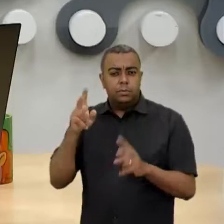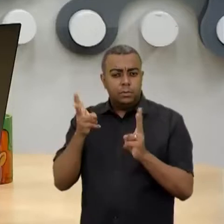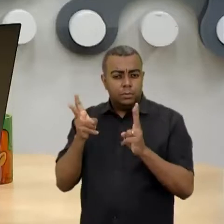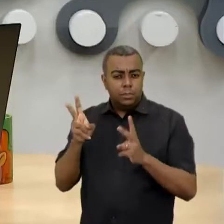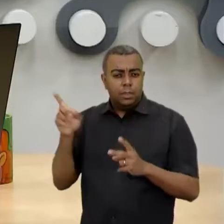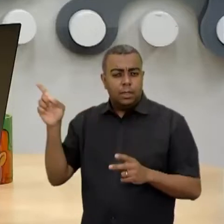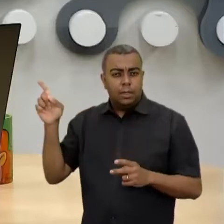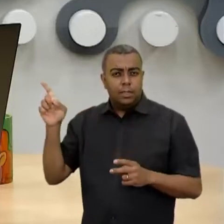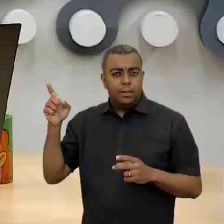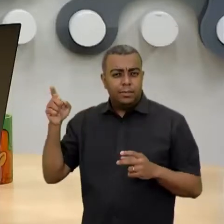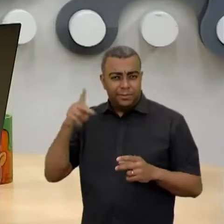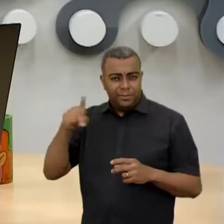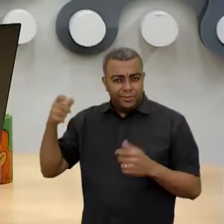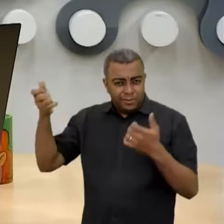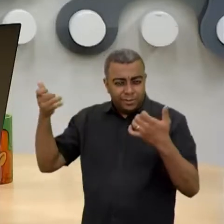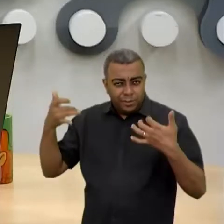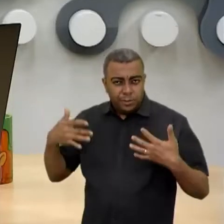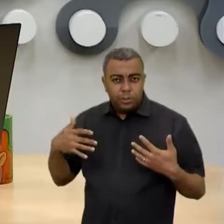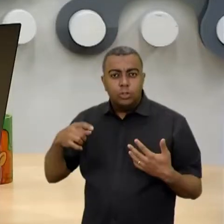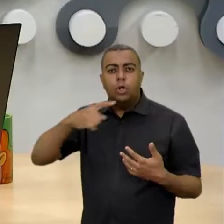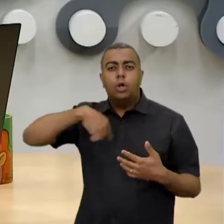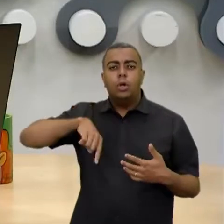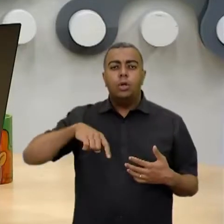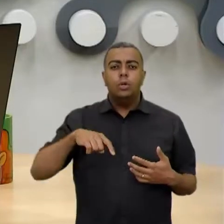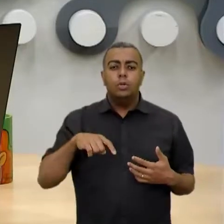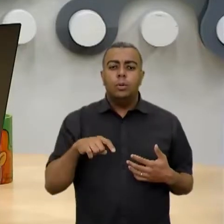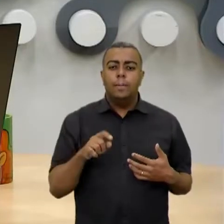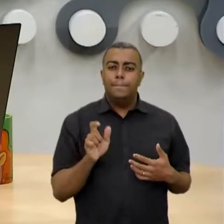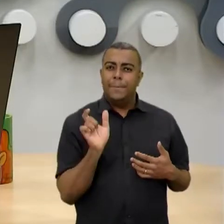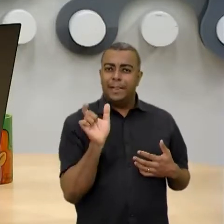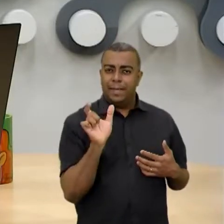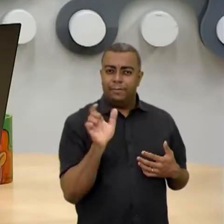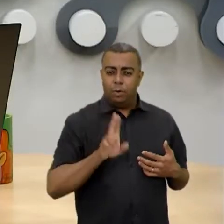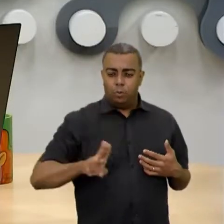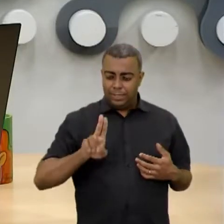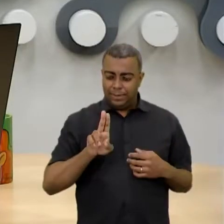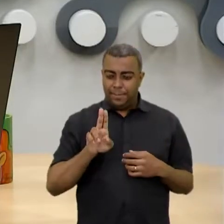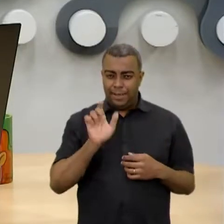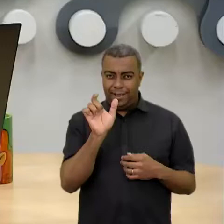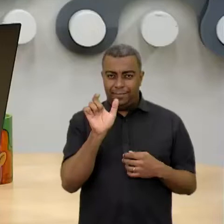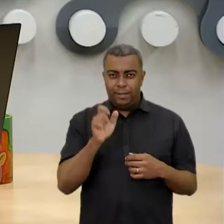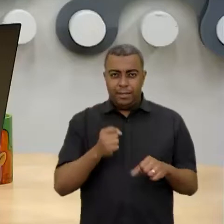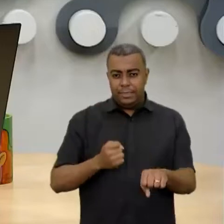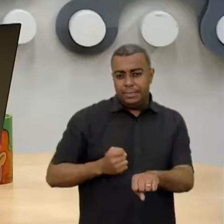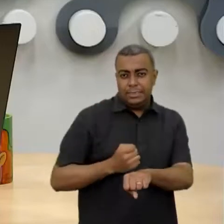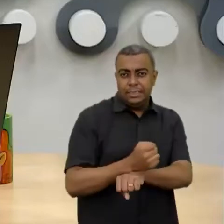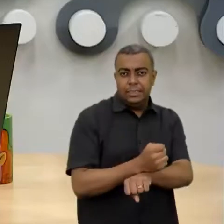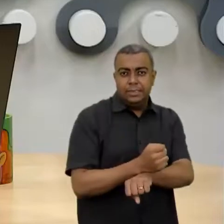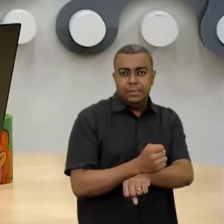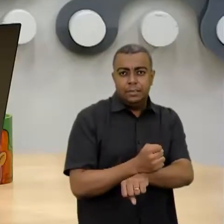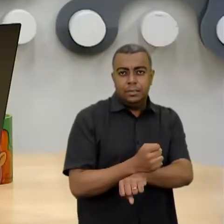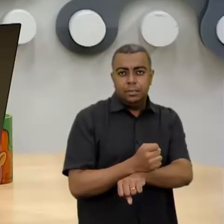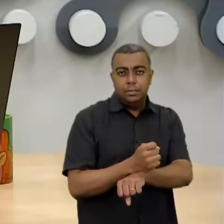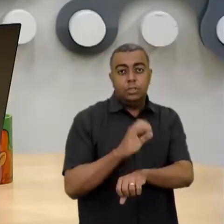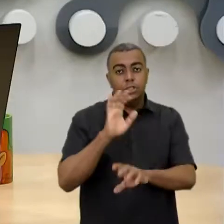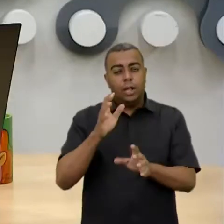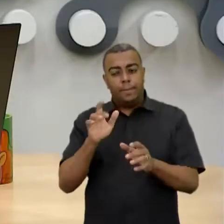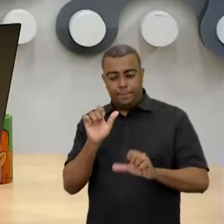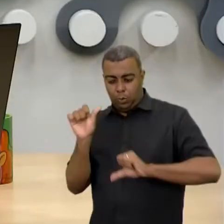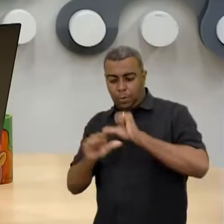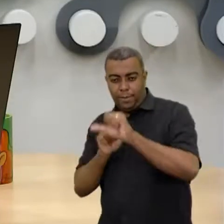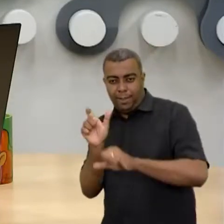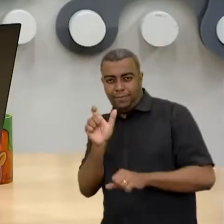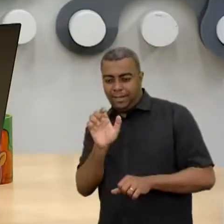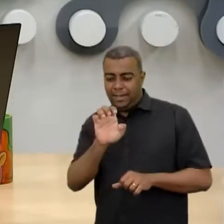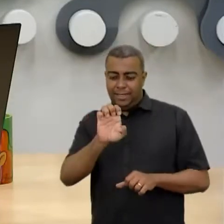Munanga, ele diz que nós não usamos mais escravos, nós utilizamos o termo escravizados. E